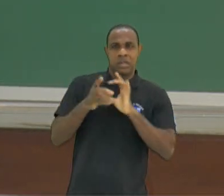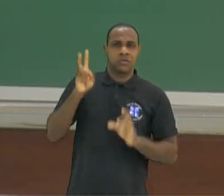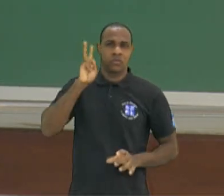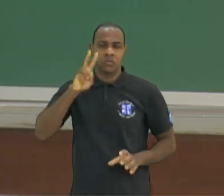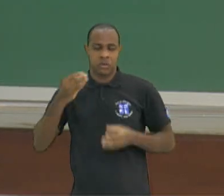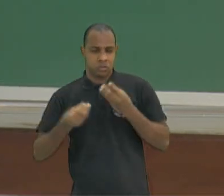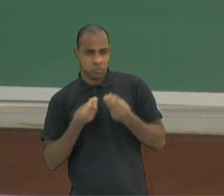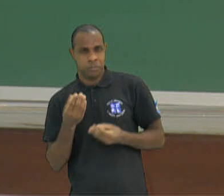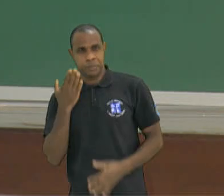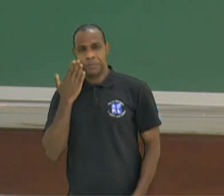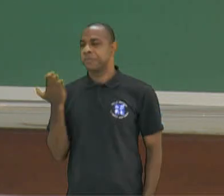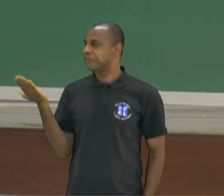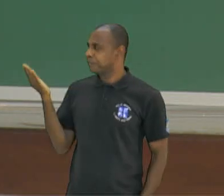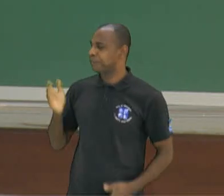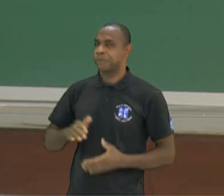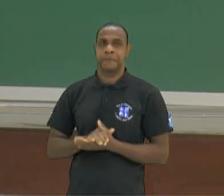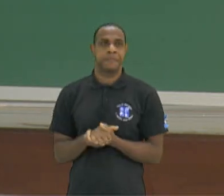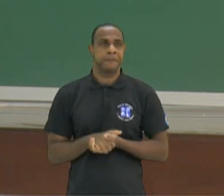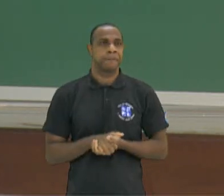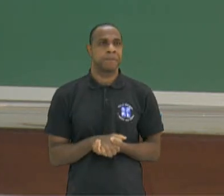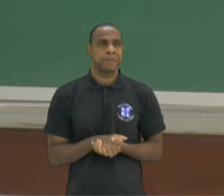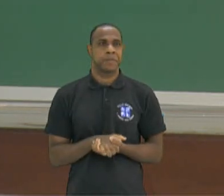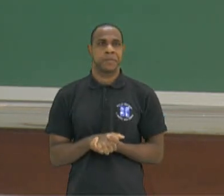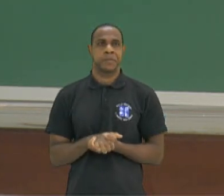Complete sentences according to the chart. Então,